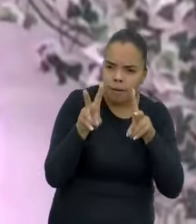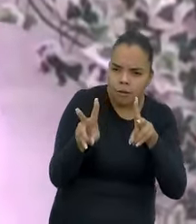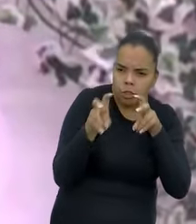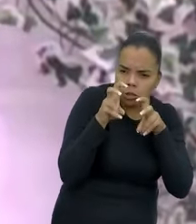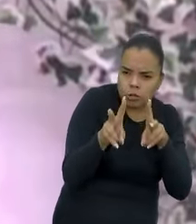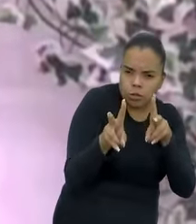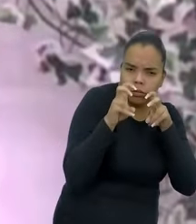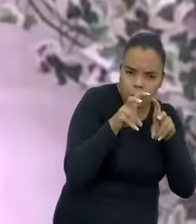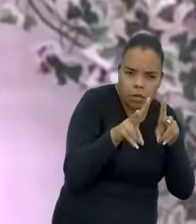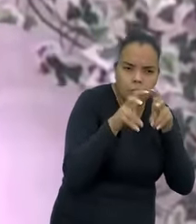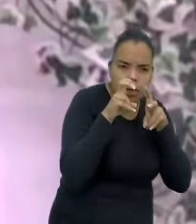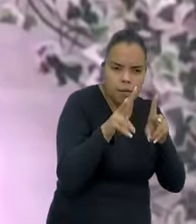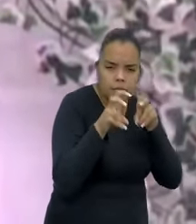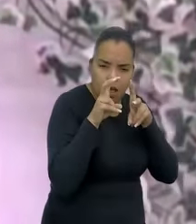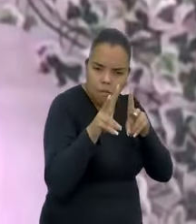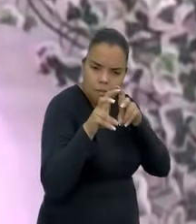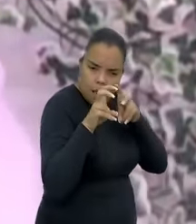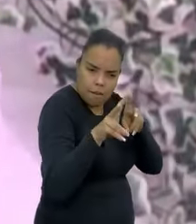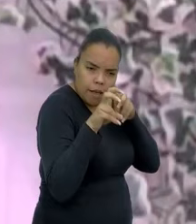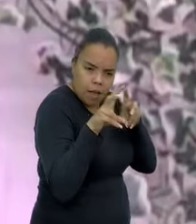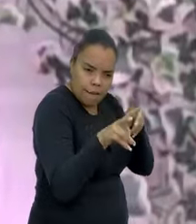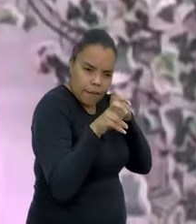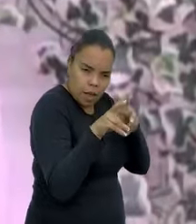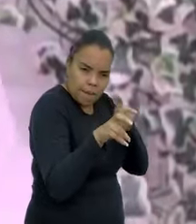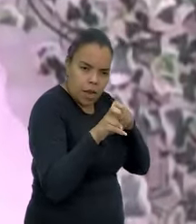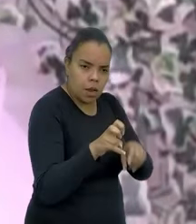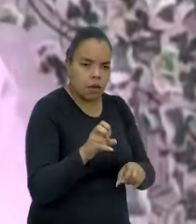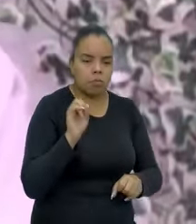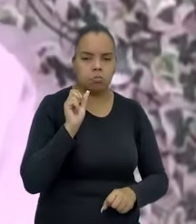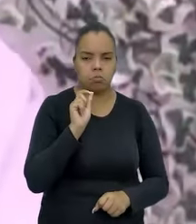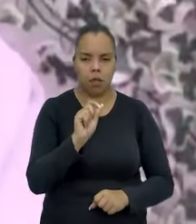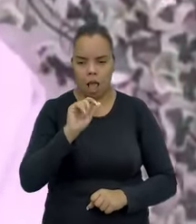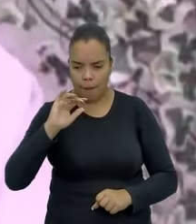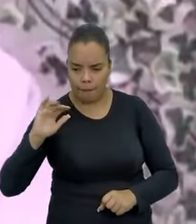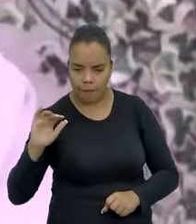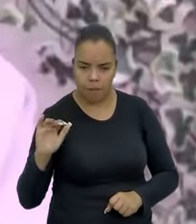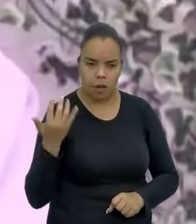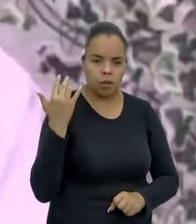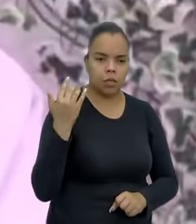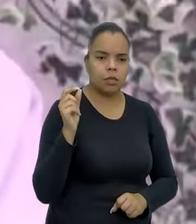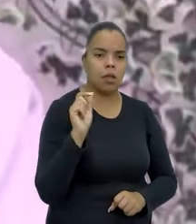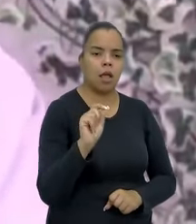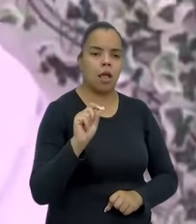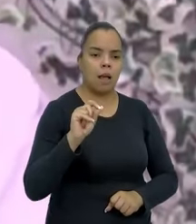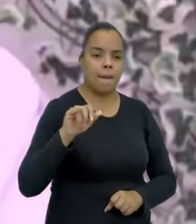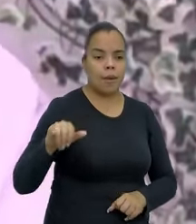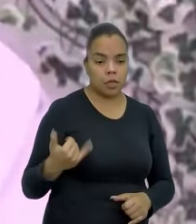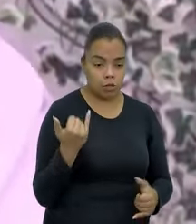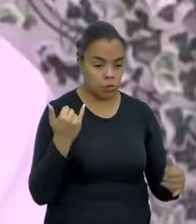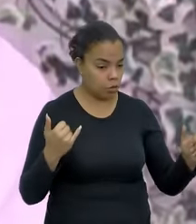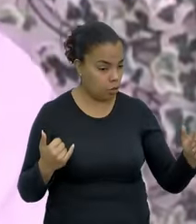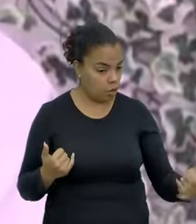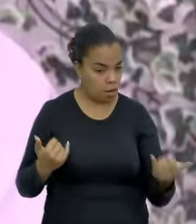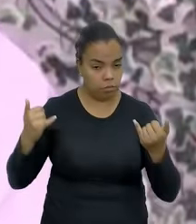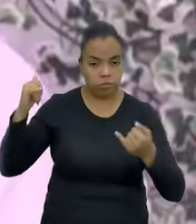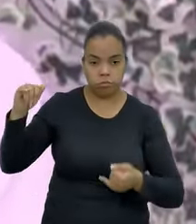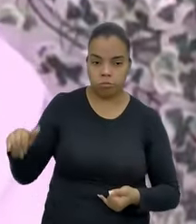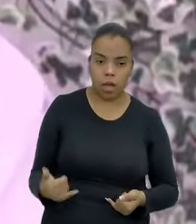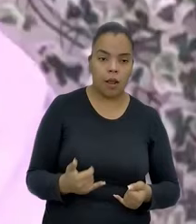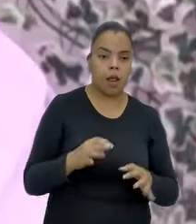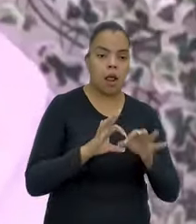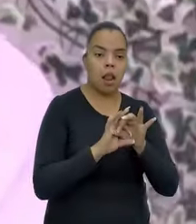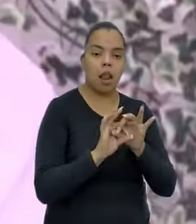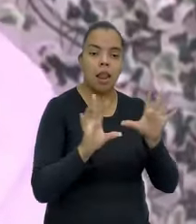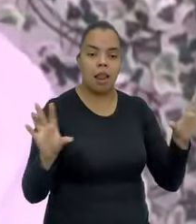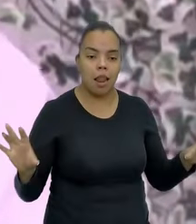quero a trabalhar do em cima do multiplano e as possibilidades de fazer as mudanças das atividades permitiram que os